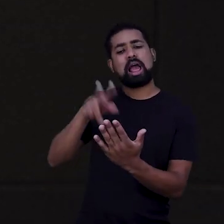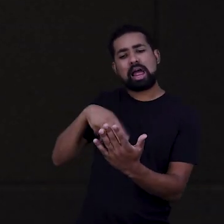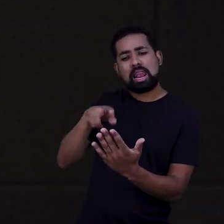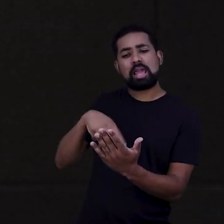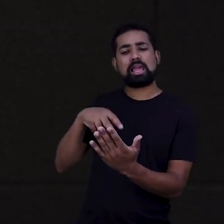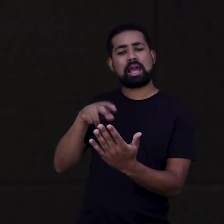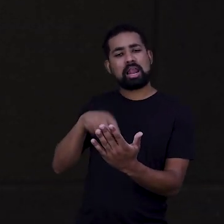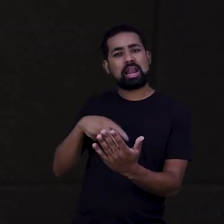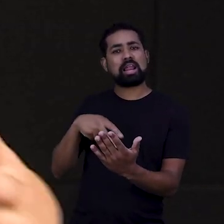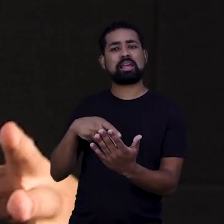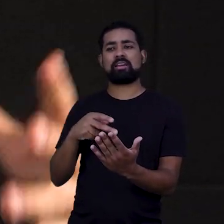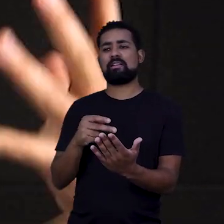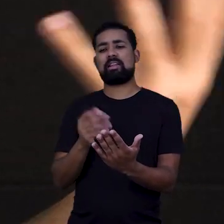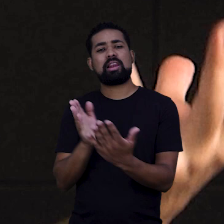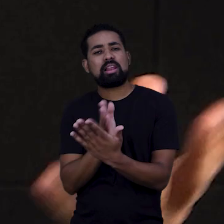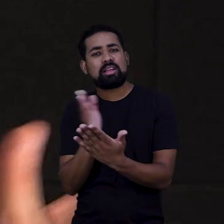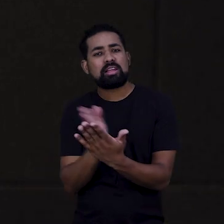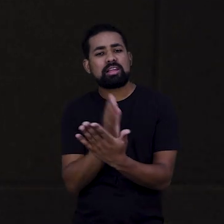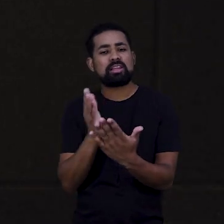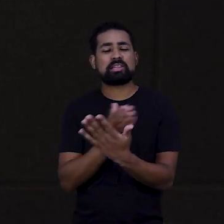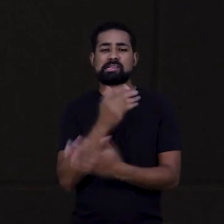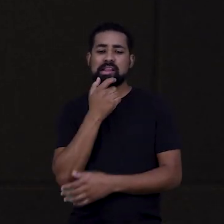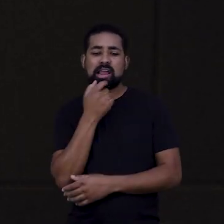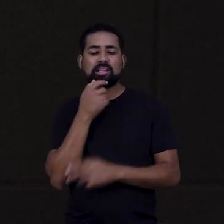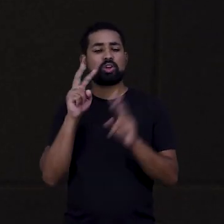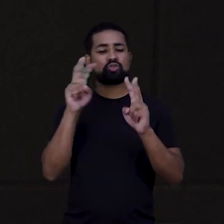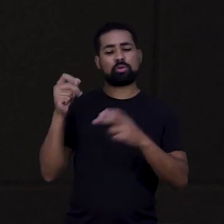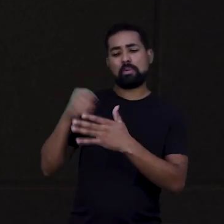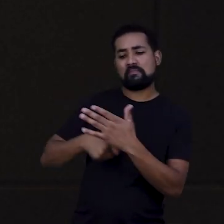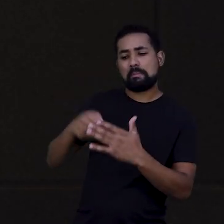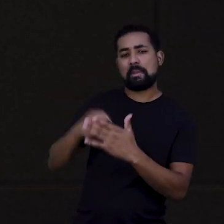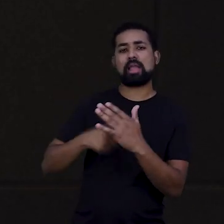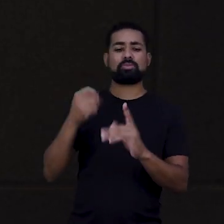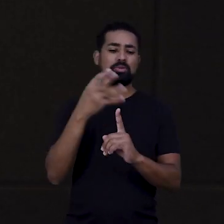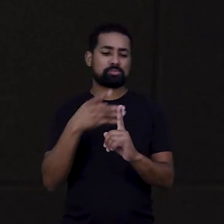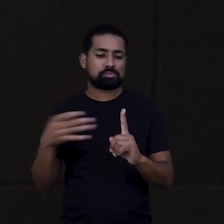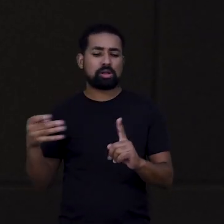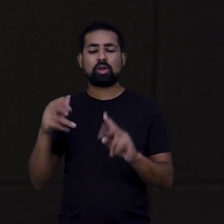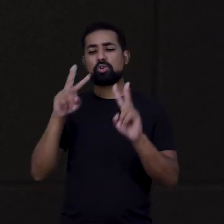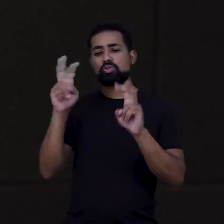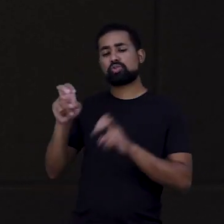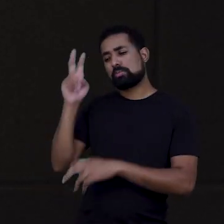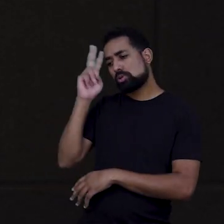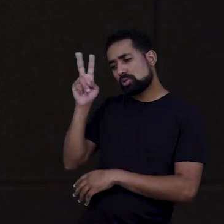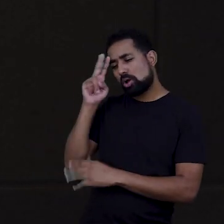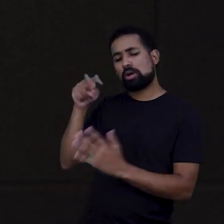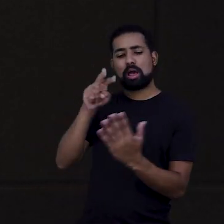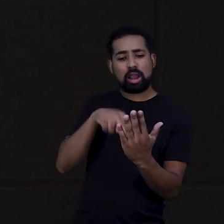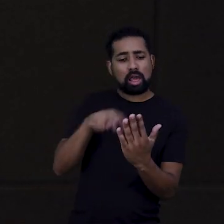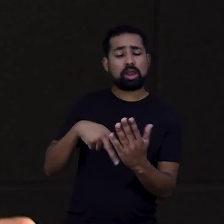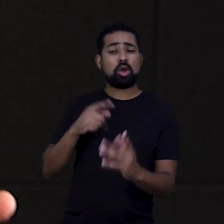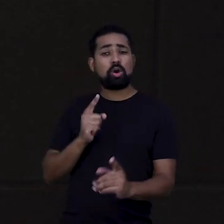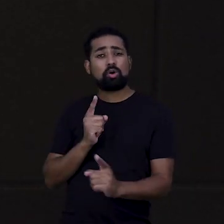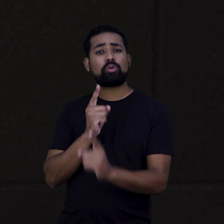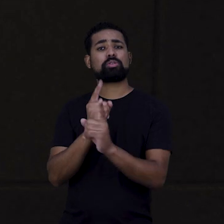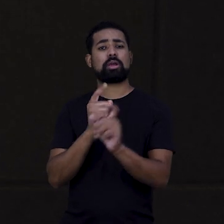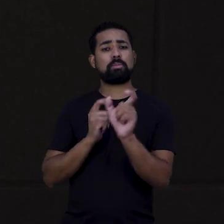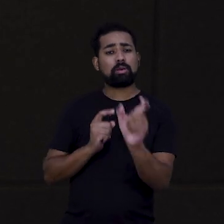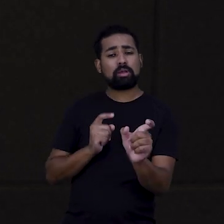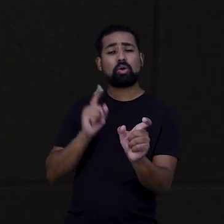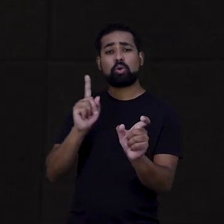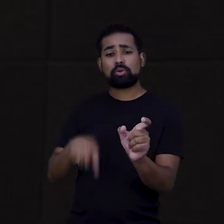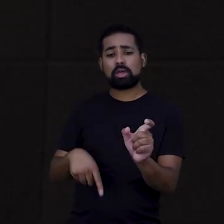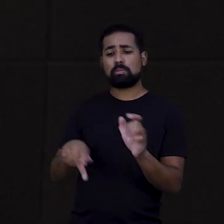inglês sobre muito sobre o movimento LGBT que a mais história e nisso eu encontrei o termo a